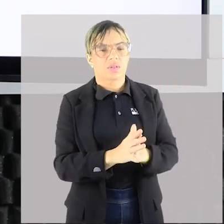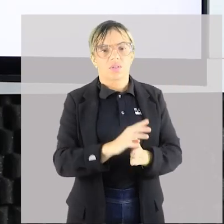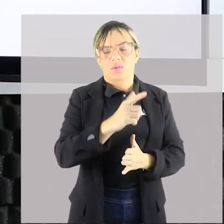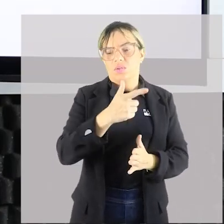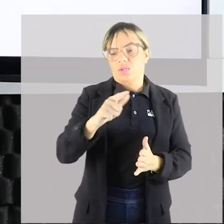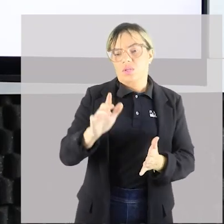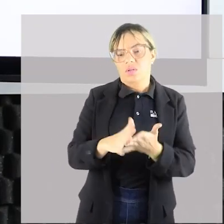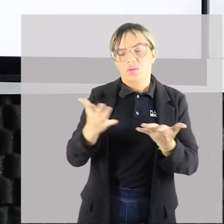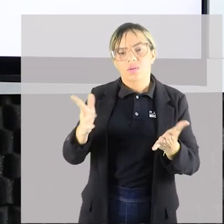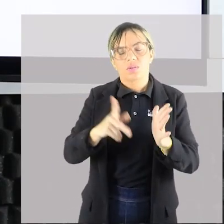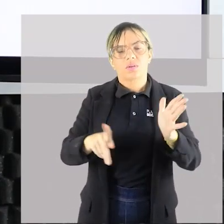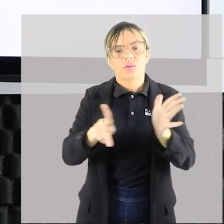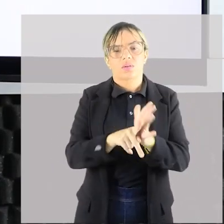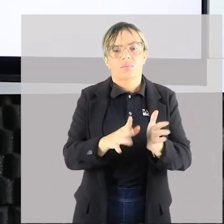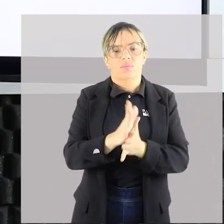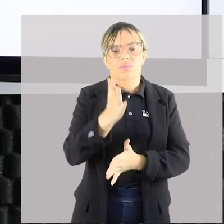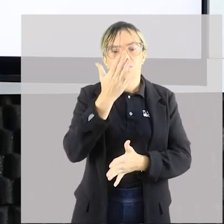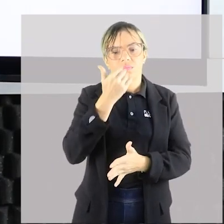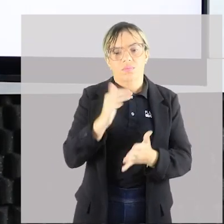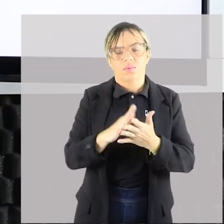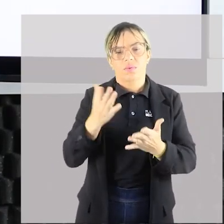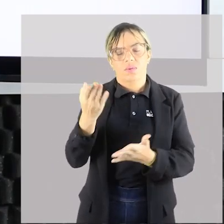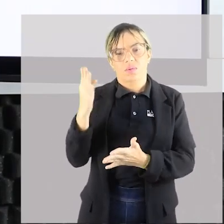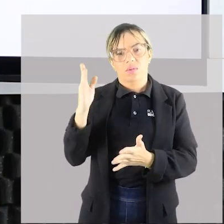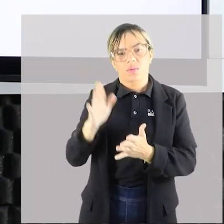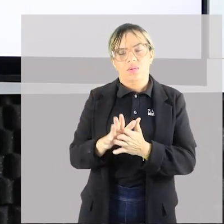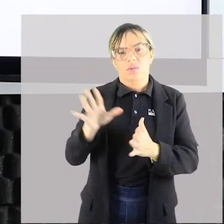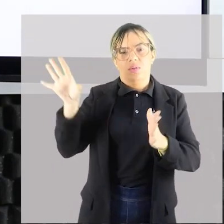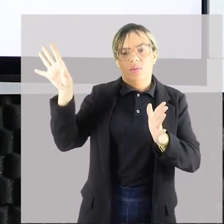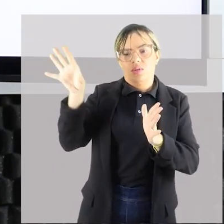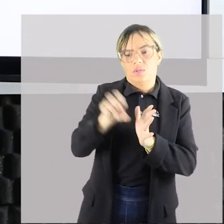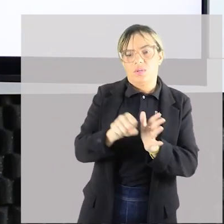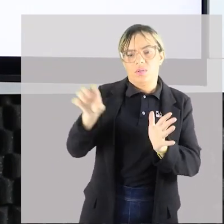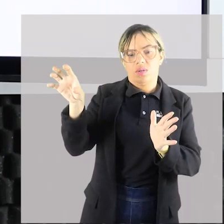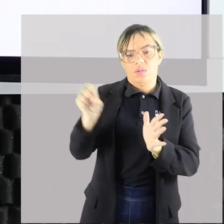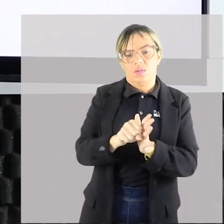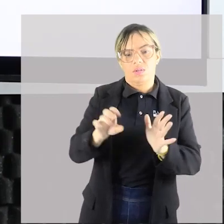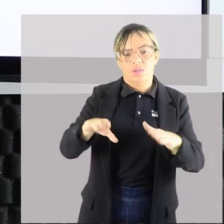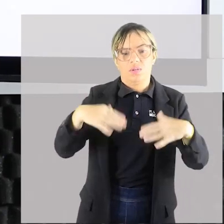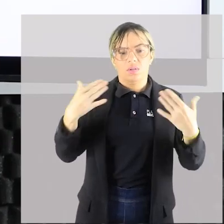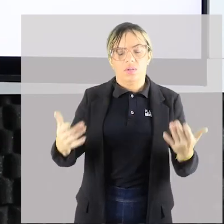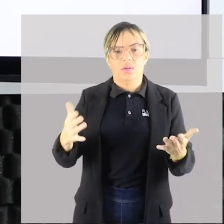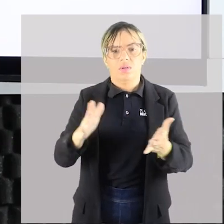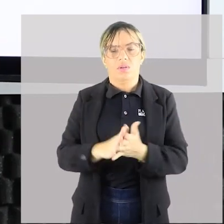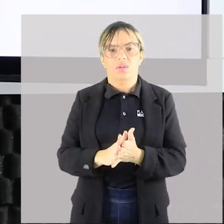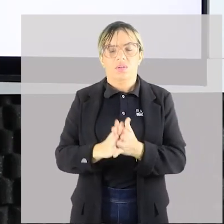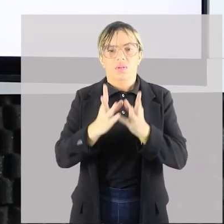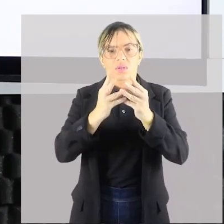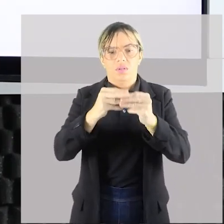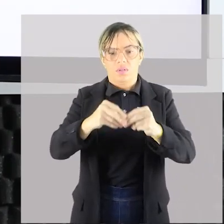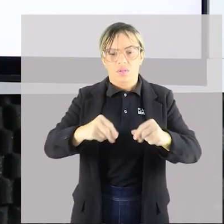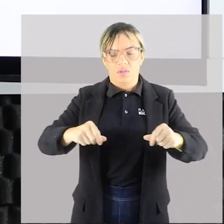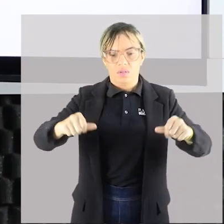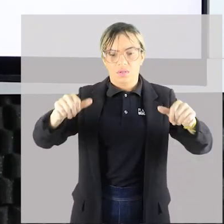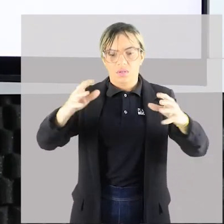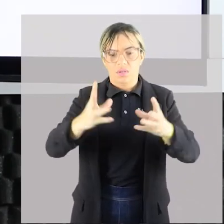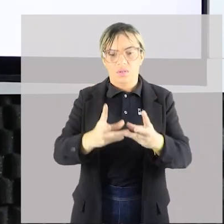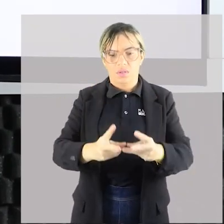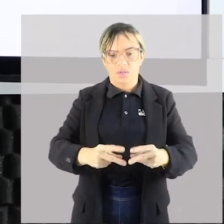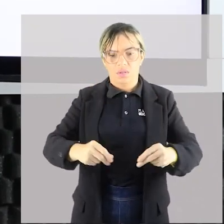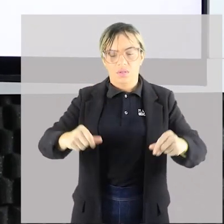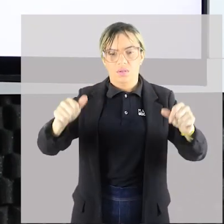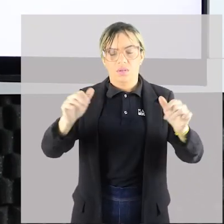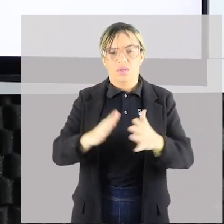produzem seu próprio alimento. Existem as bactérias que elas são consumidoras, existem aquelas, né, decompositoras, que é um tipo